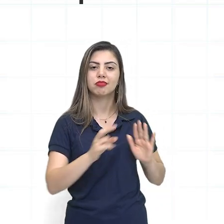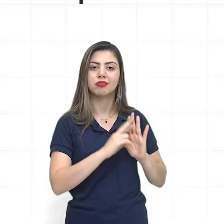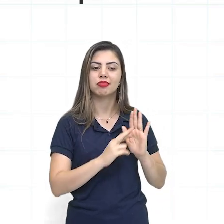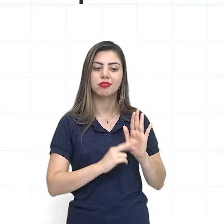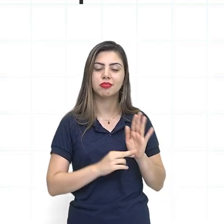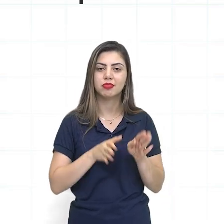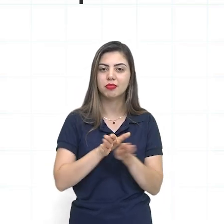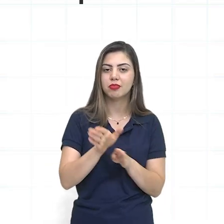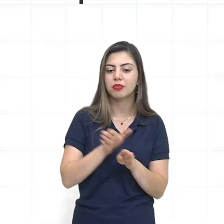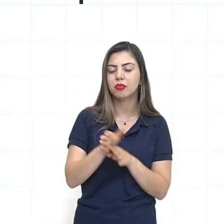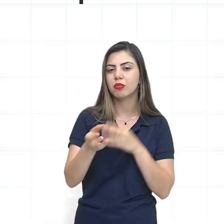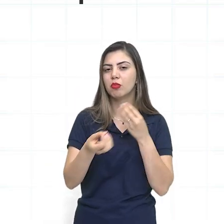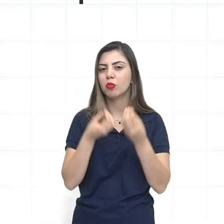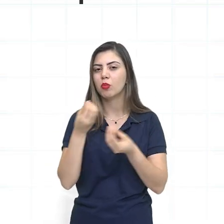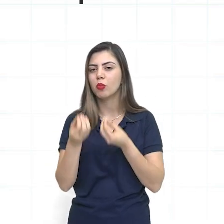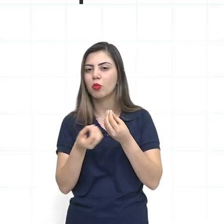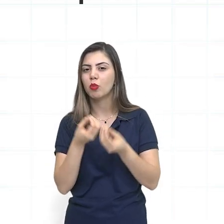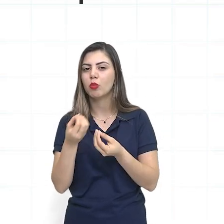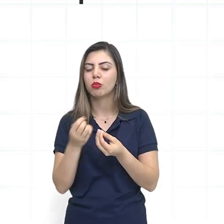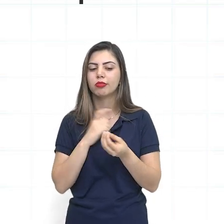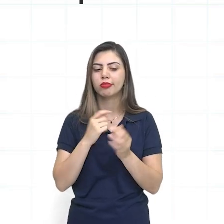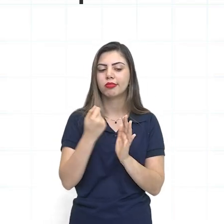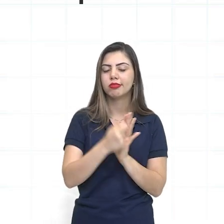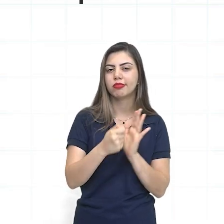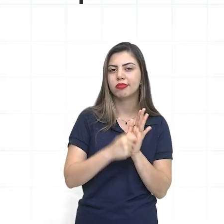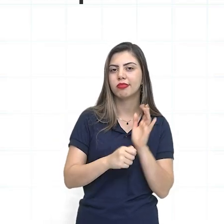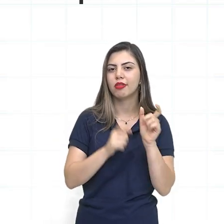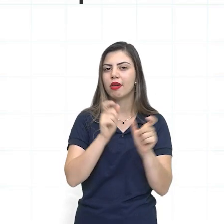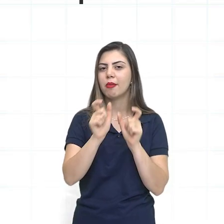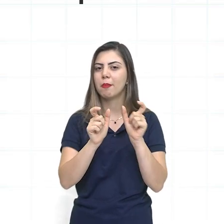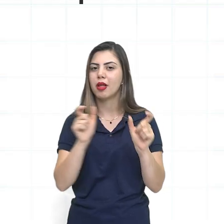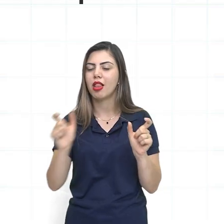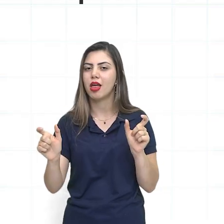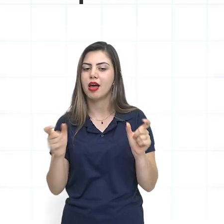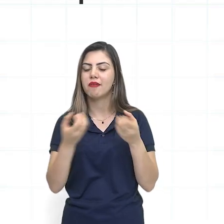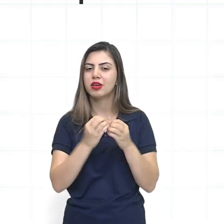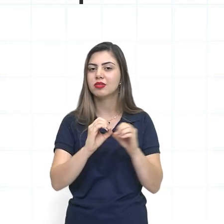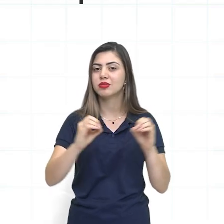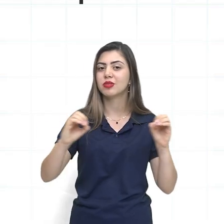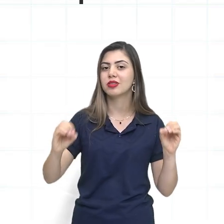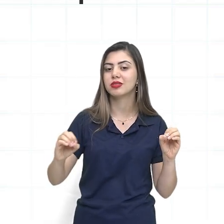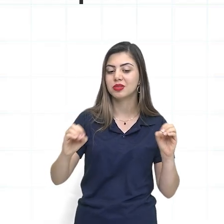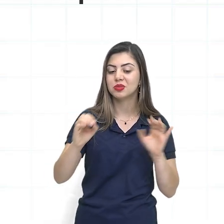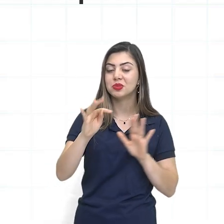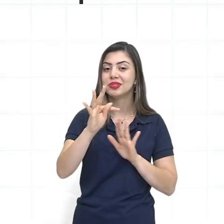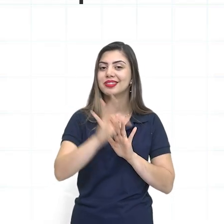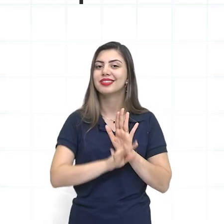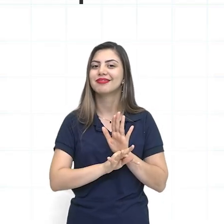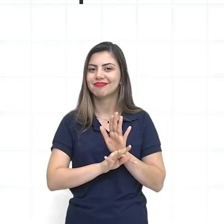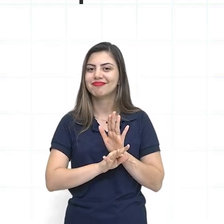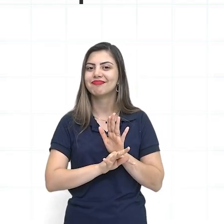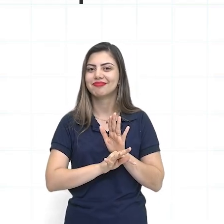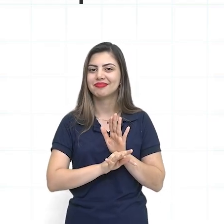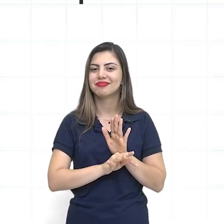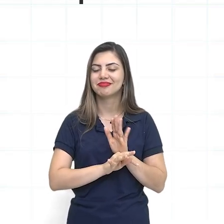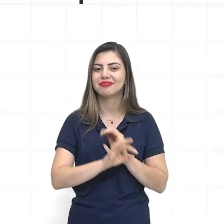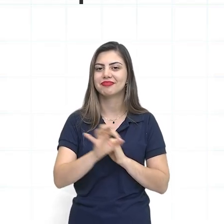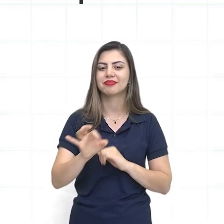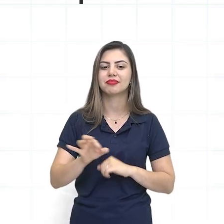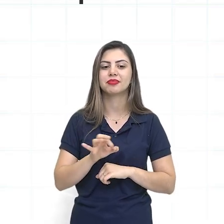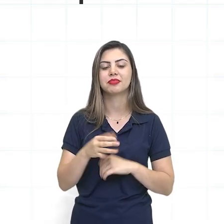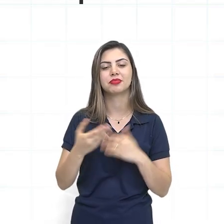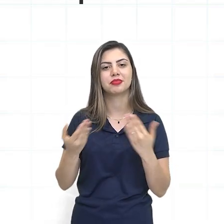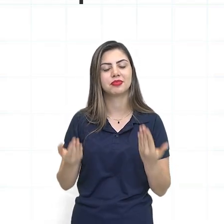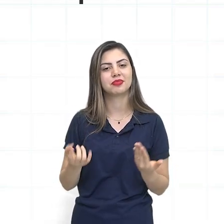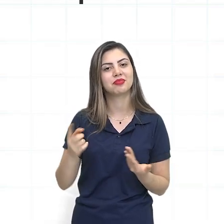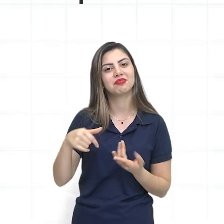devemos escrever, né, as palavras, as orações, né, o texto em si. Então, isso é